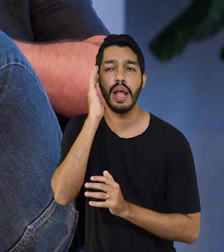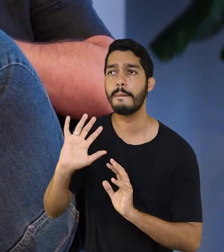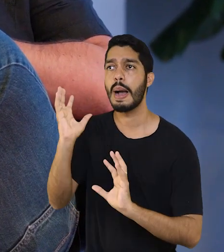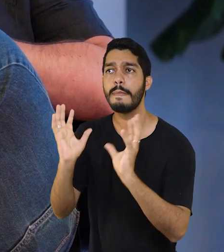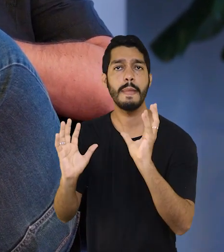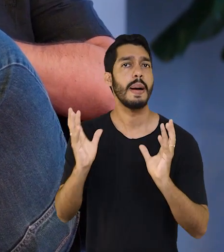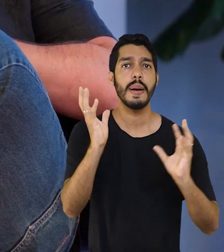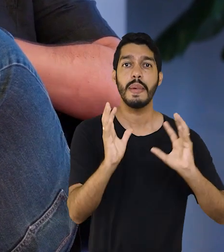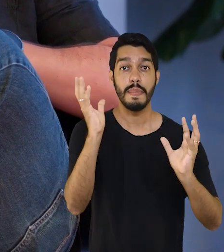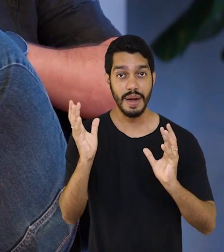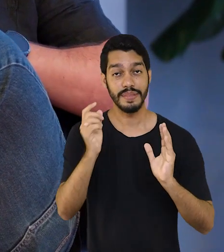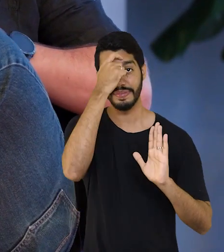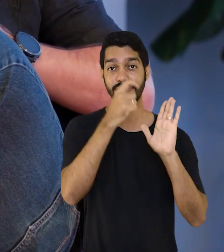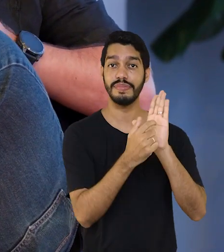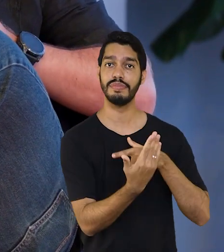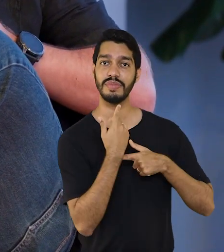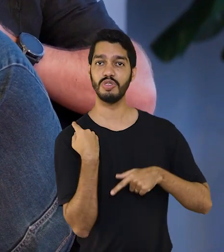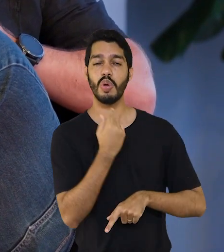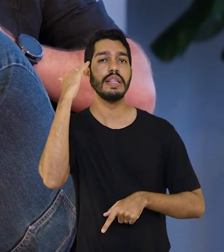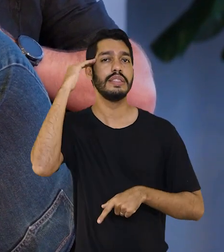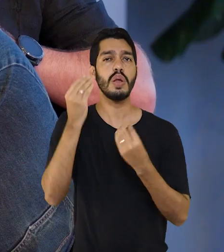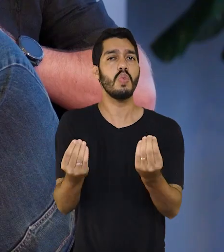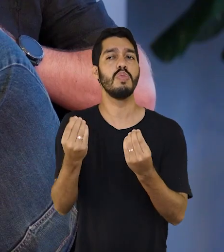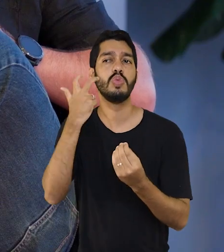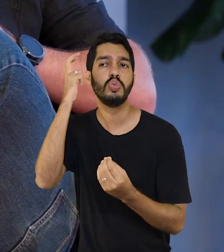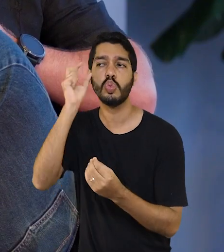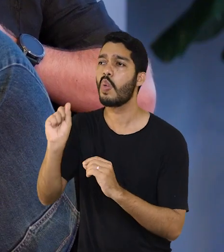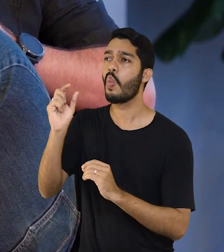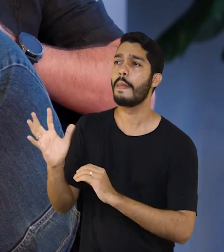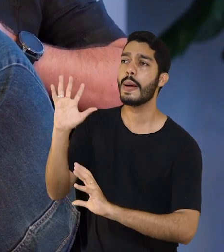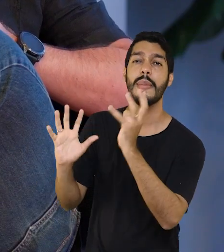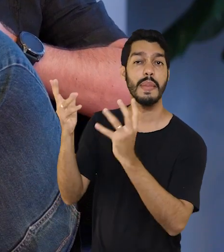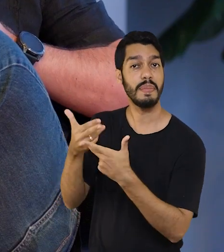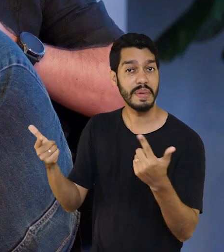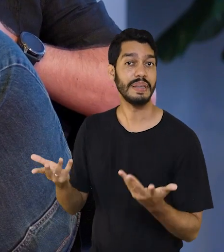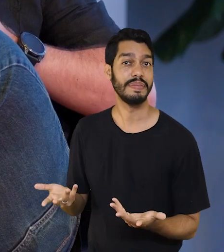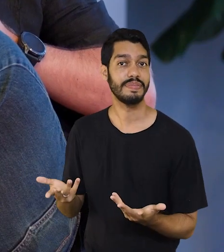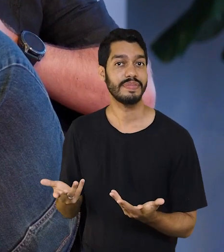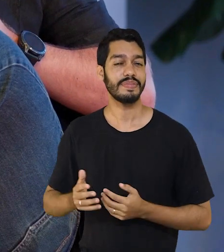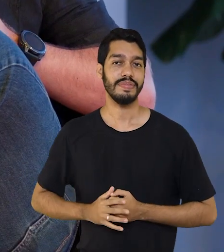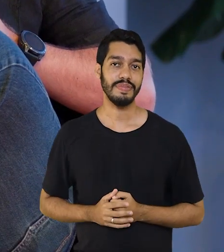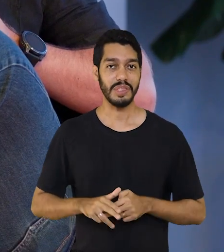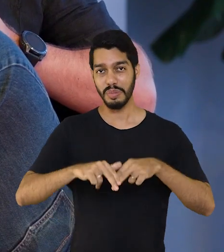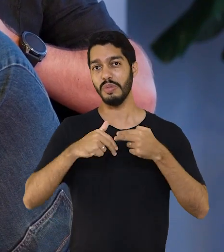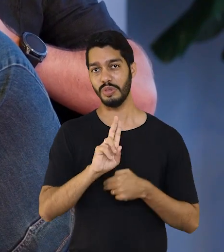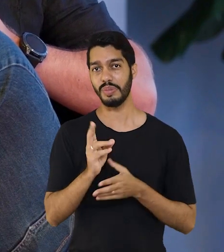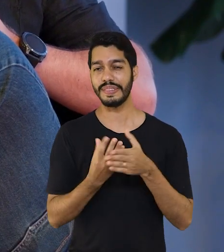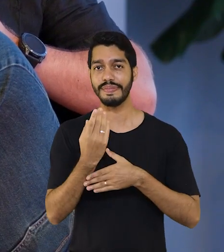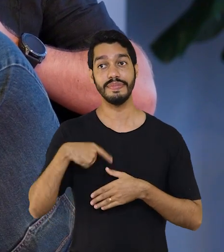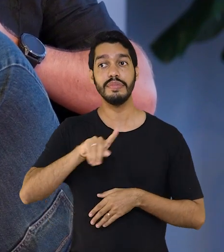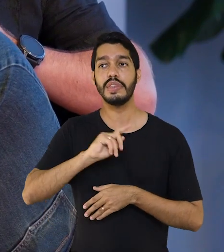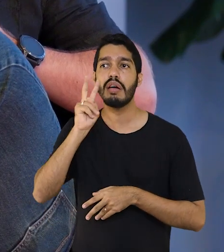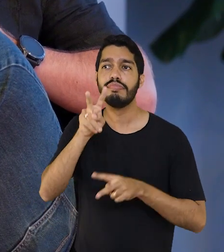obcecadamente buscando desenvolver, assim, uma inteligência artificial capaz de ajudar a gente a entender o que está acontecendo na cultura. E é muito legal quando você